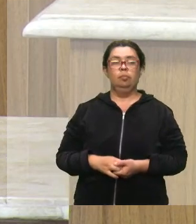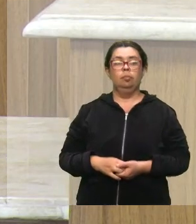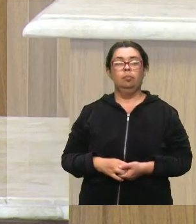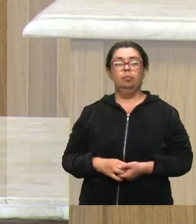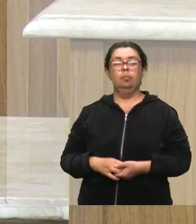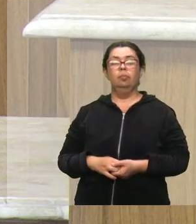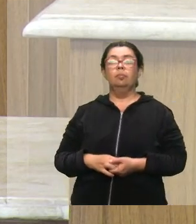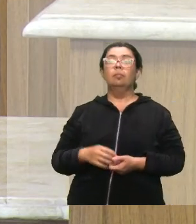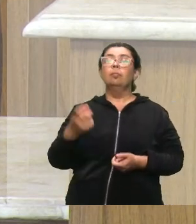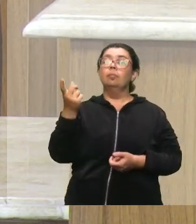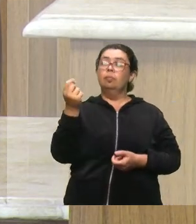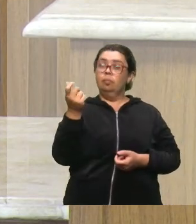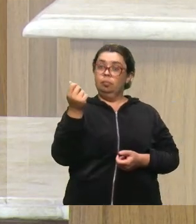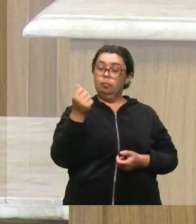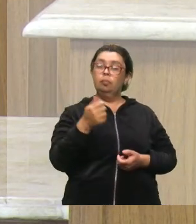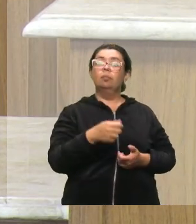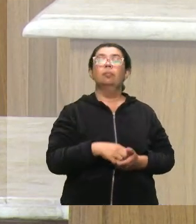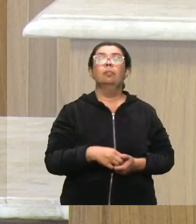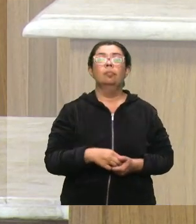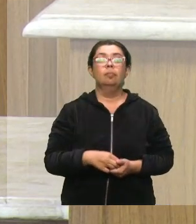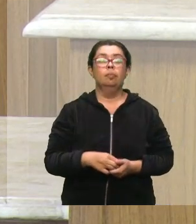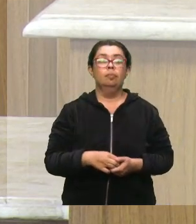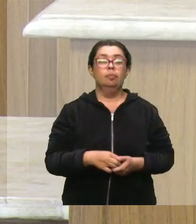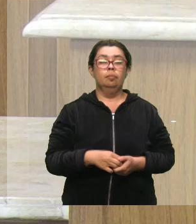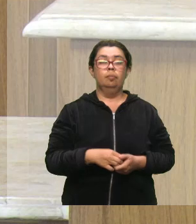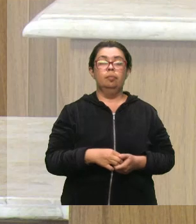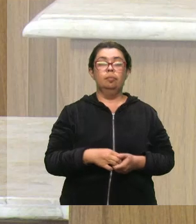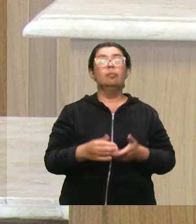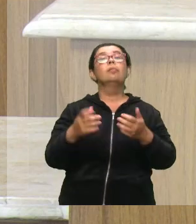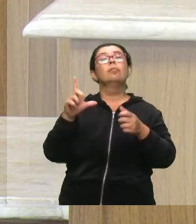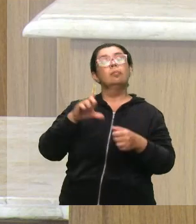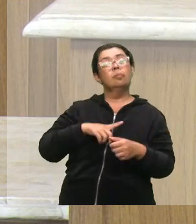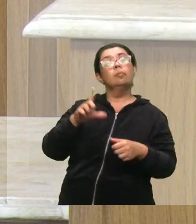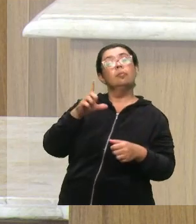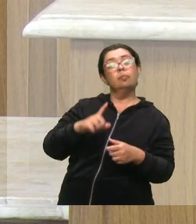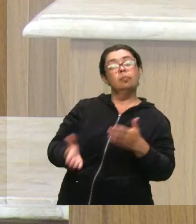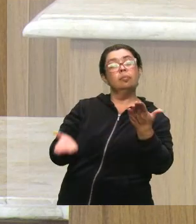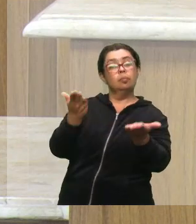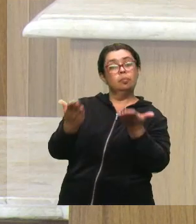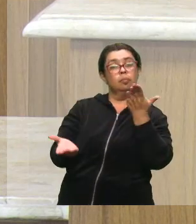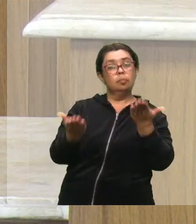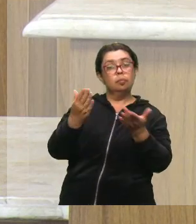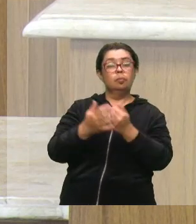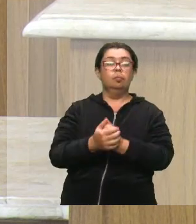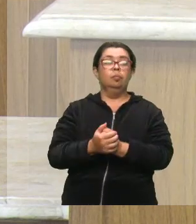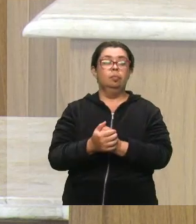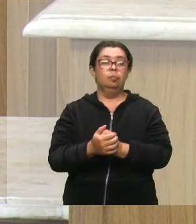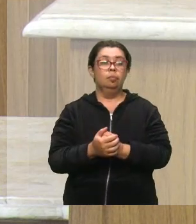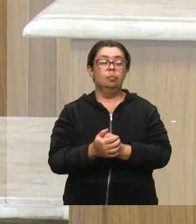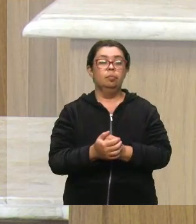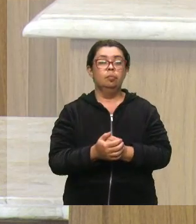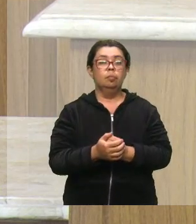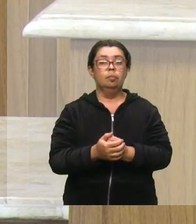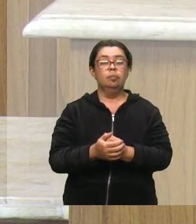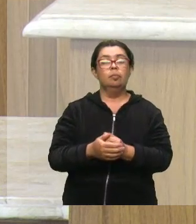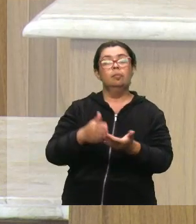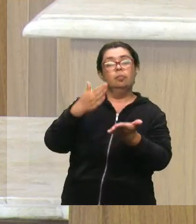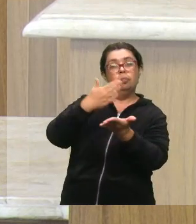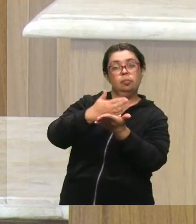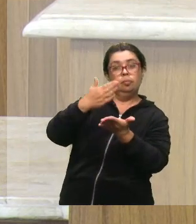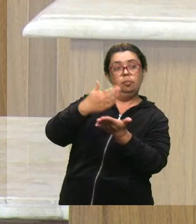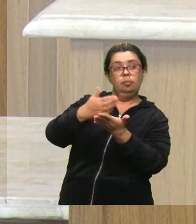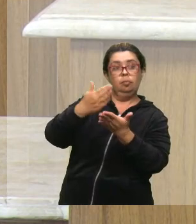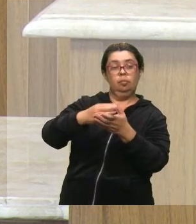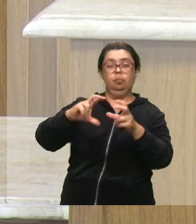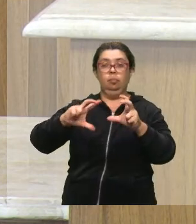Receita e despesa, como já disse anteriormente, estão em perfeito equilíbrio. Tá? E são distribuídas da seguinte maneira: